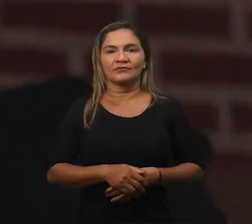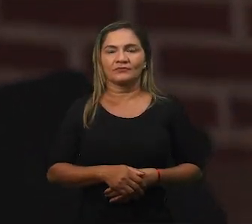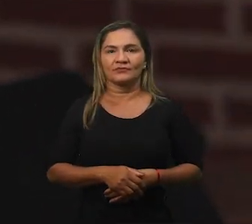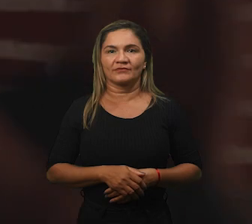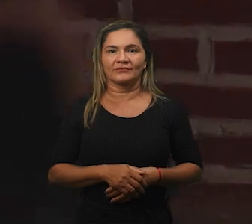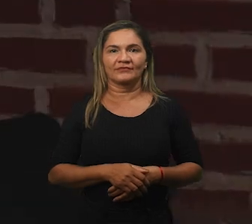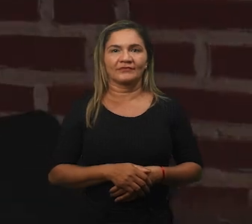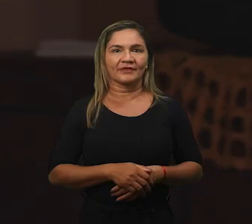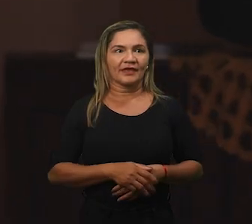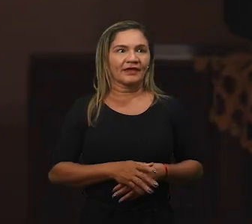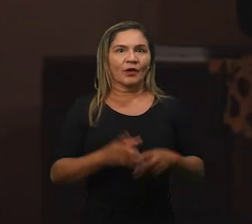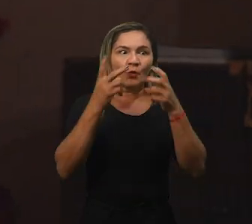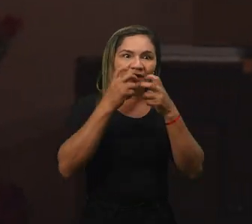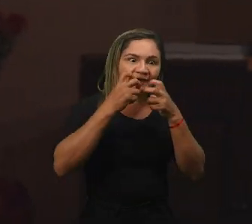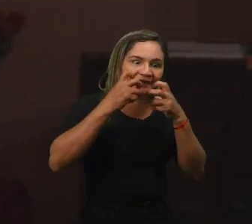Tá na hora.